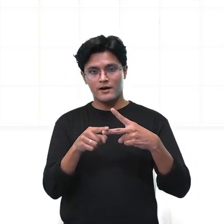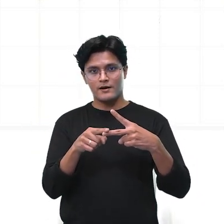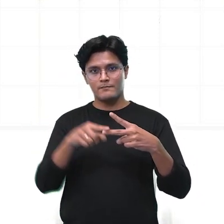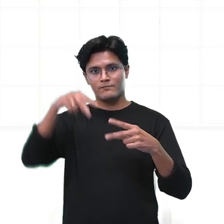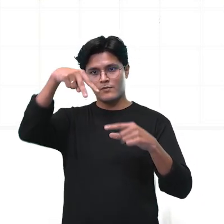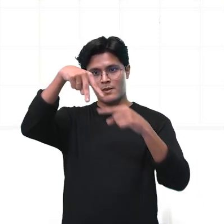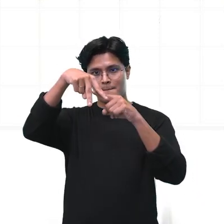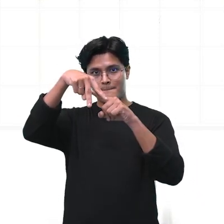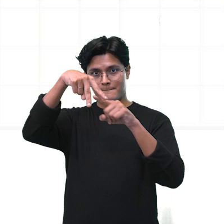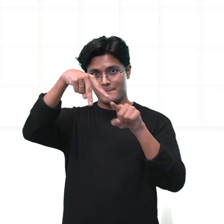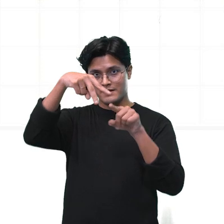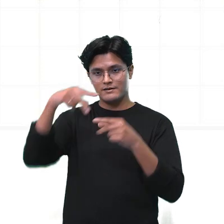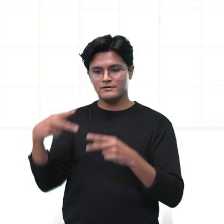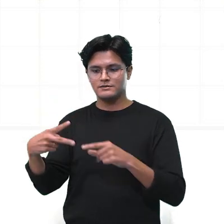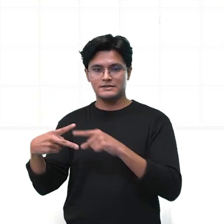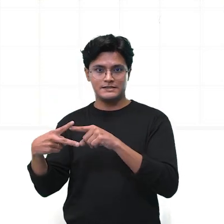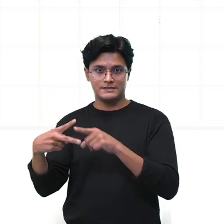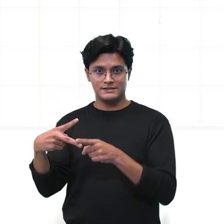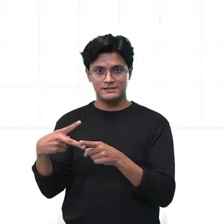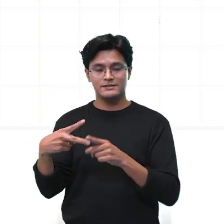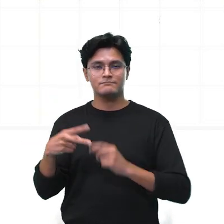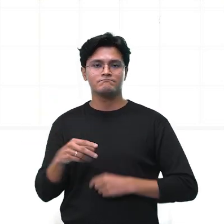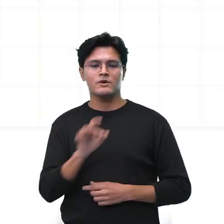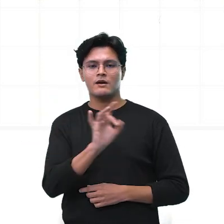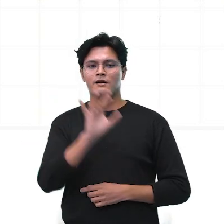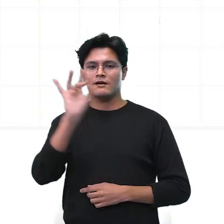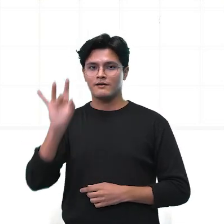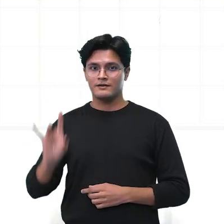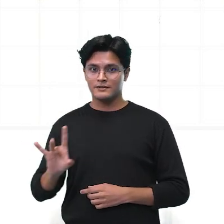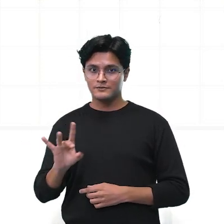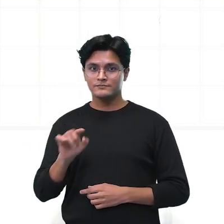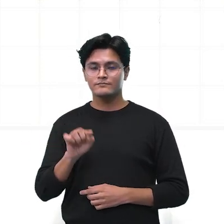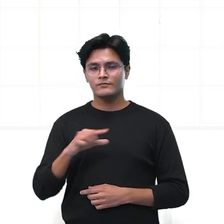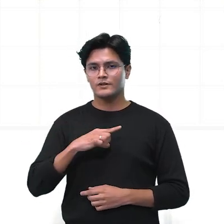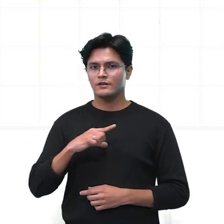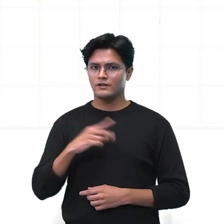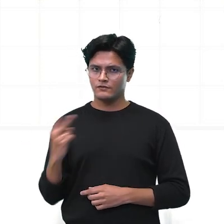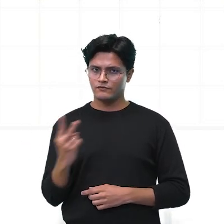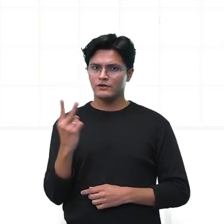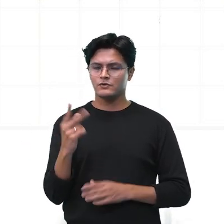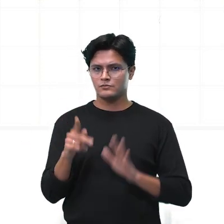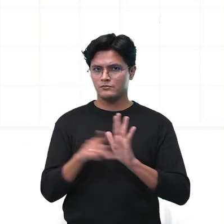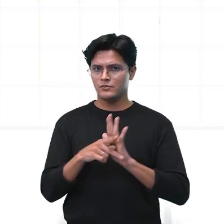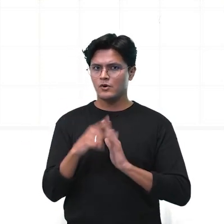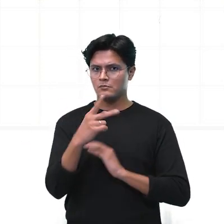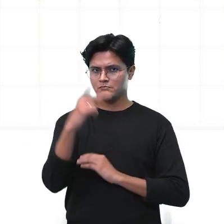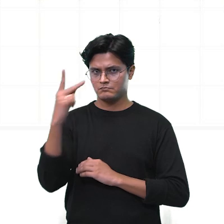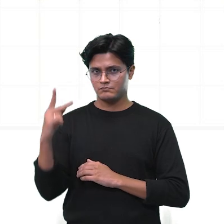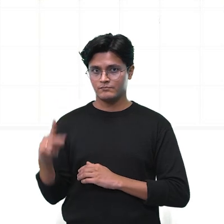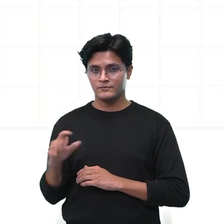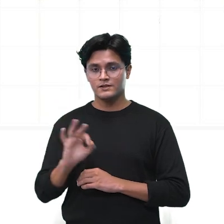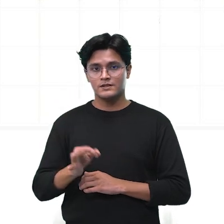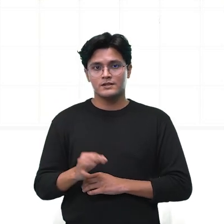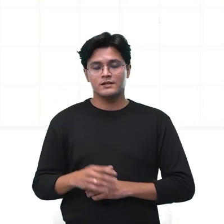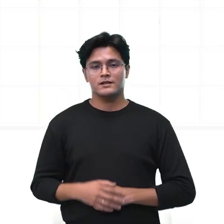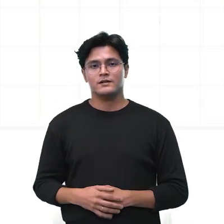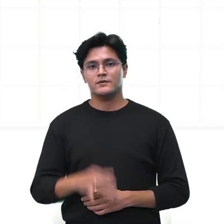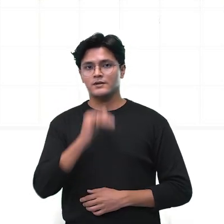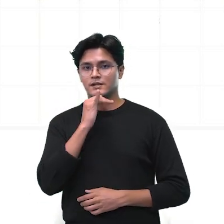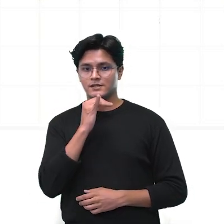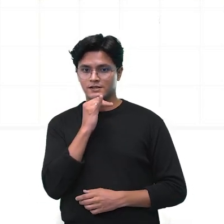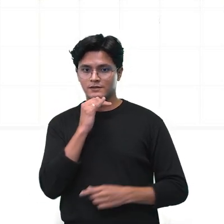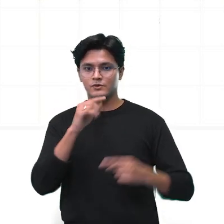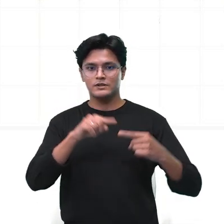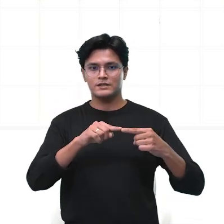por exemplo. Cada um desses ângulos, eles possuem um valor. Se for, por exemplo, um triângulo equilátero,